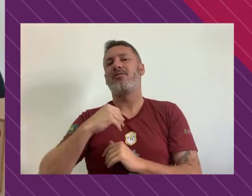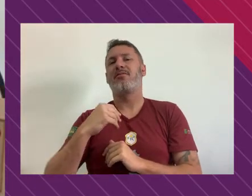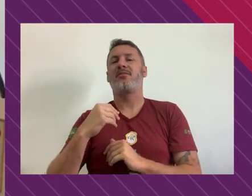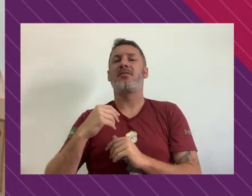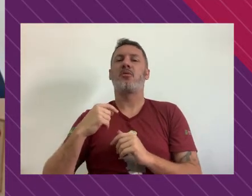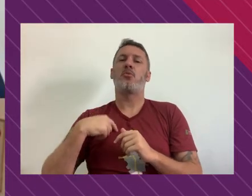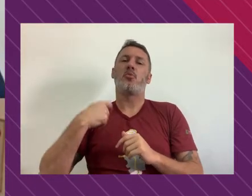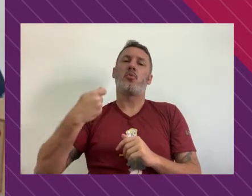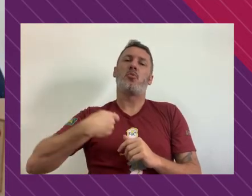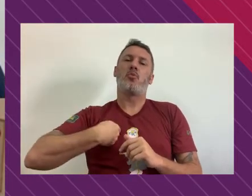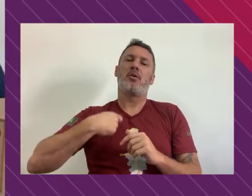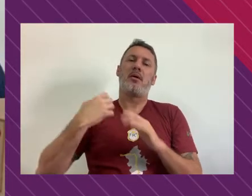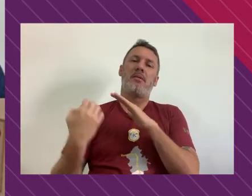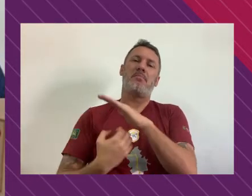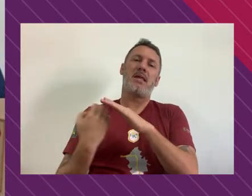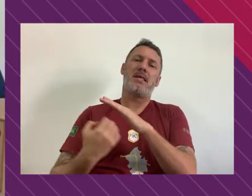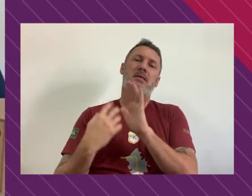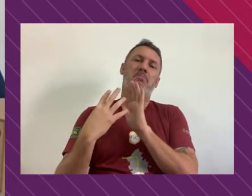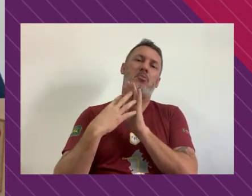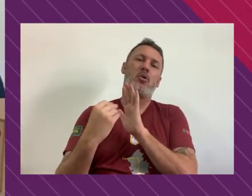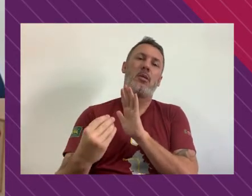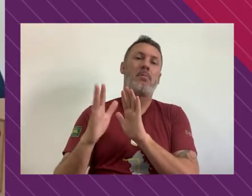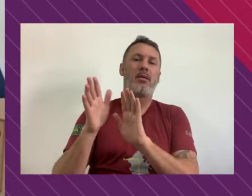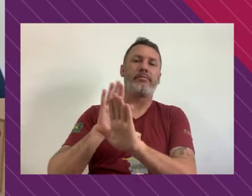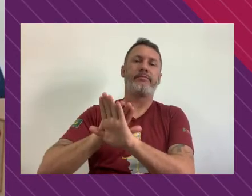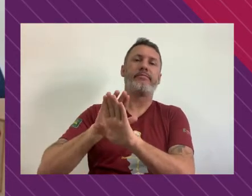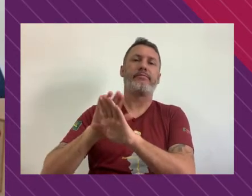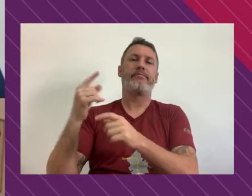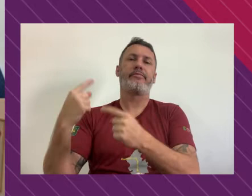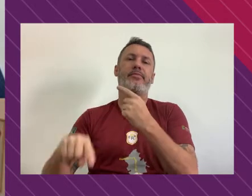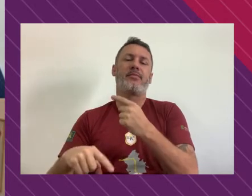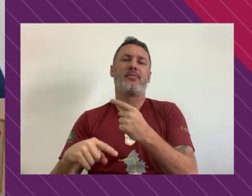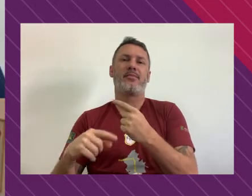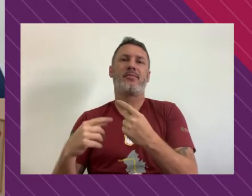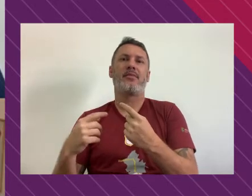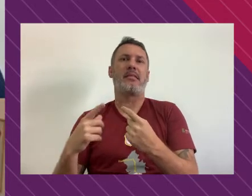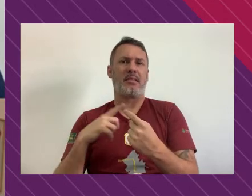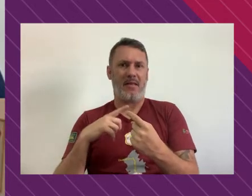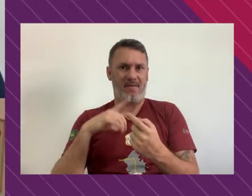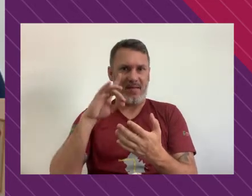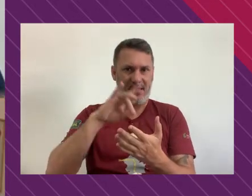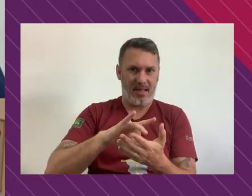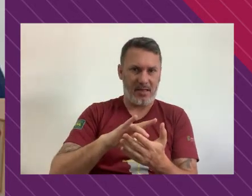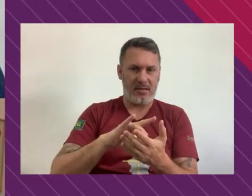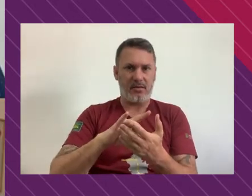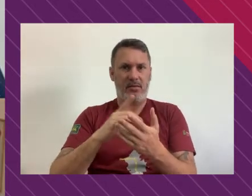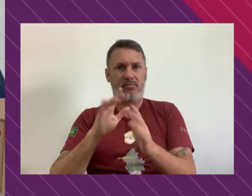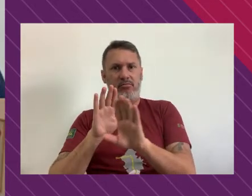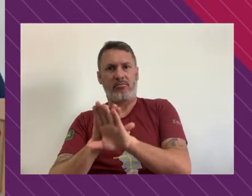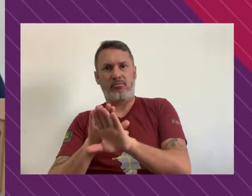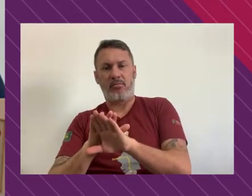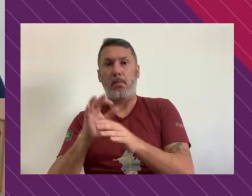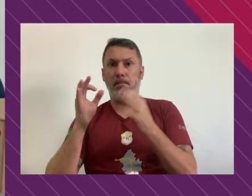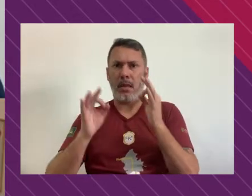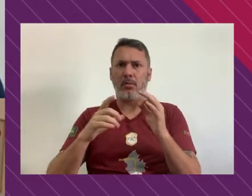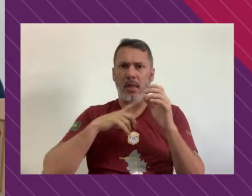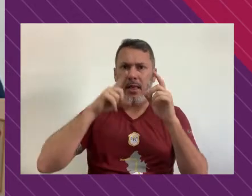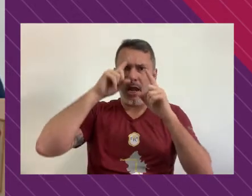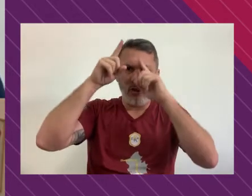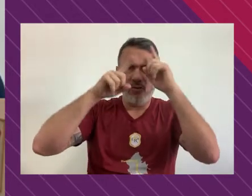se de fato isso vem sendo percebido no ambiente organizacional como estimulador da criatividade,